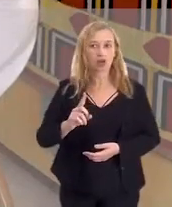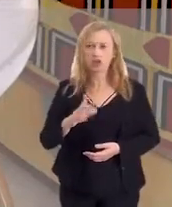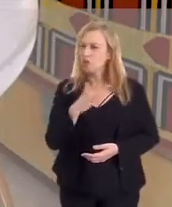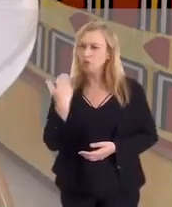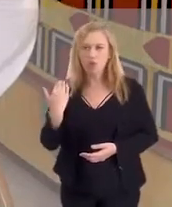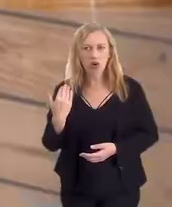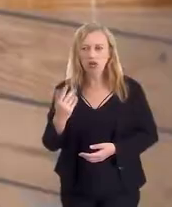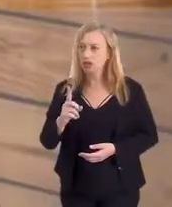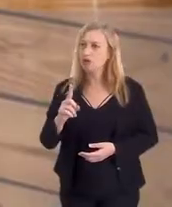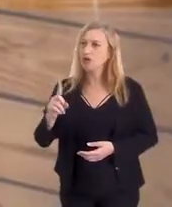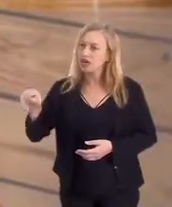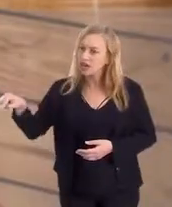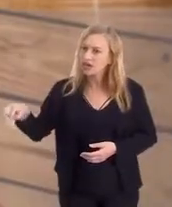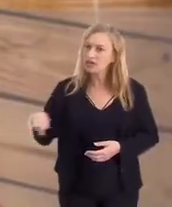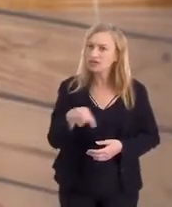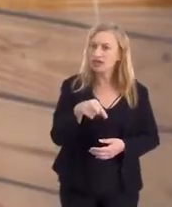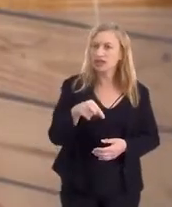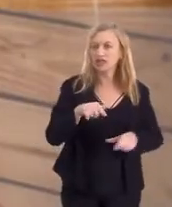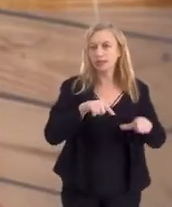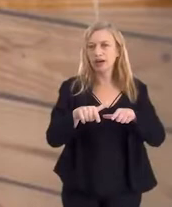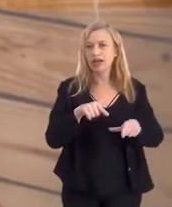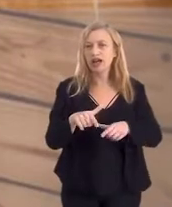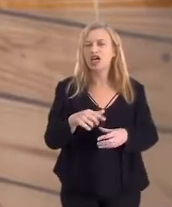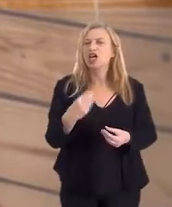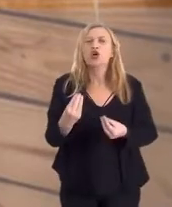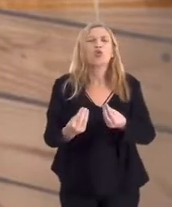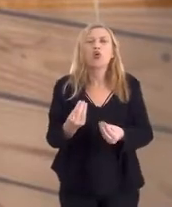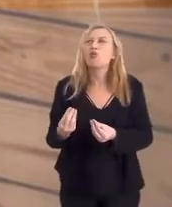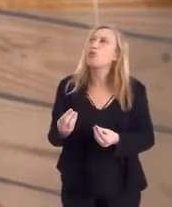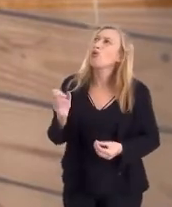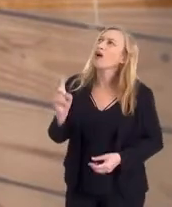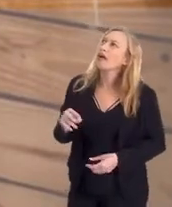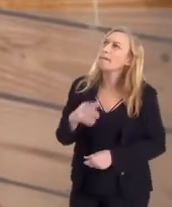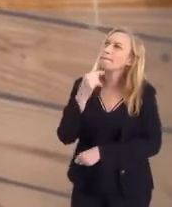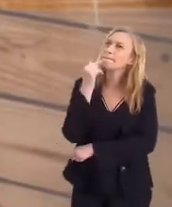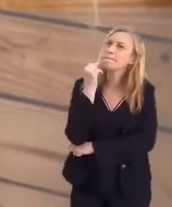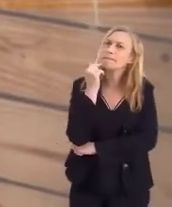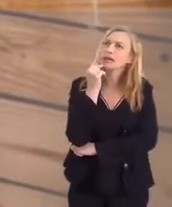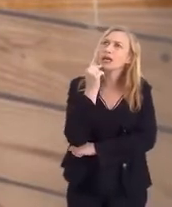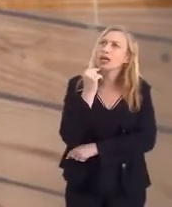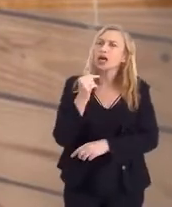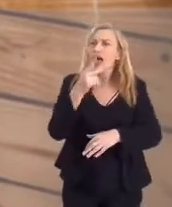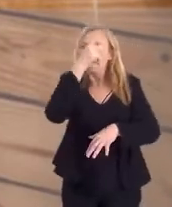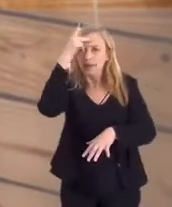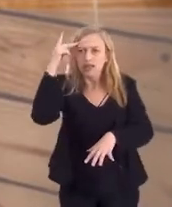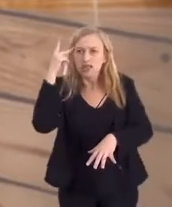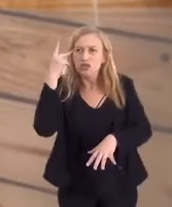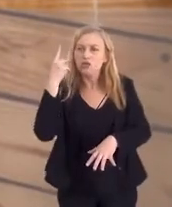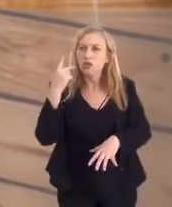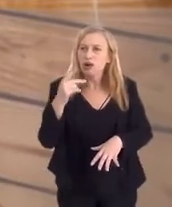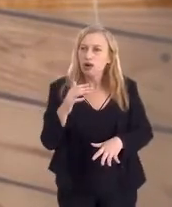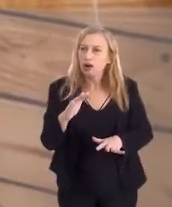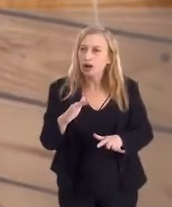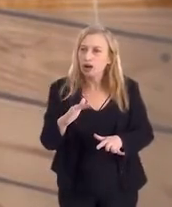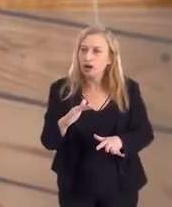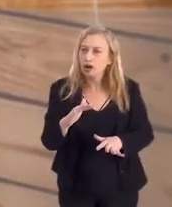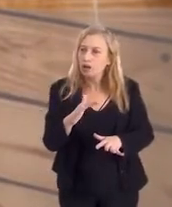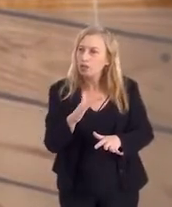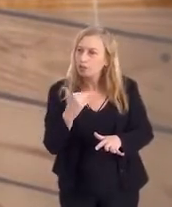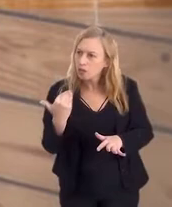trabalhar. E como é quando a pessoa faz a